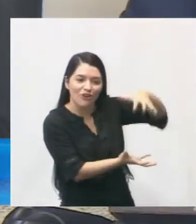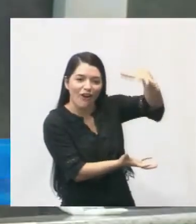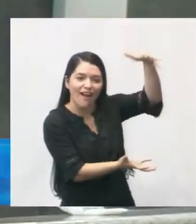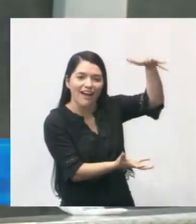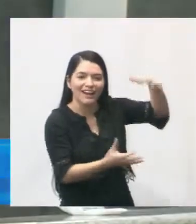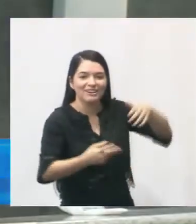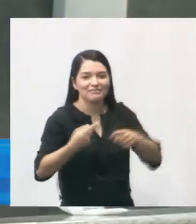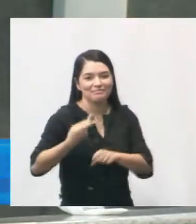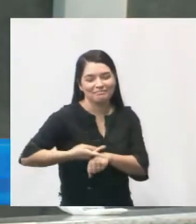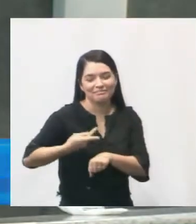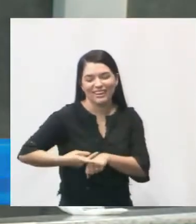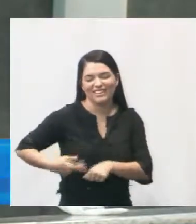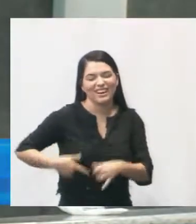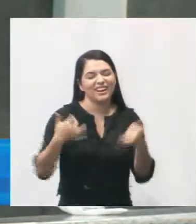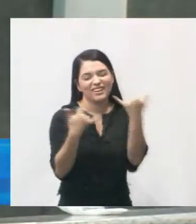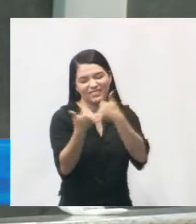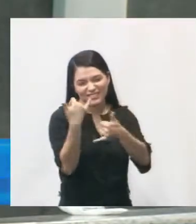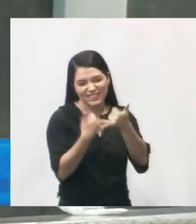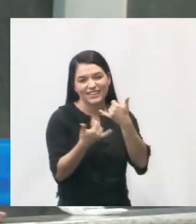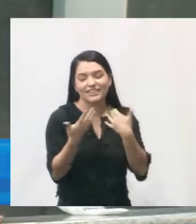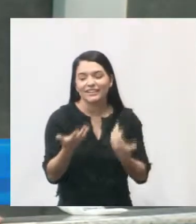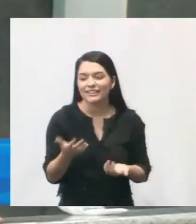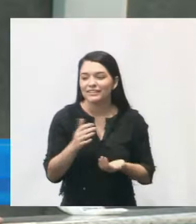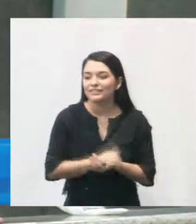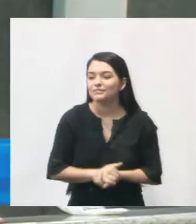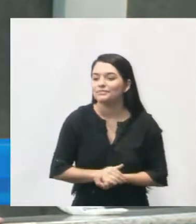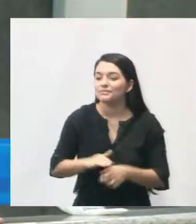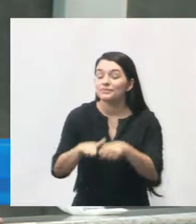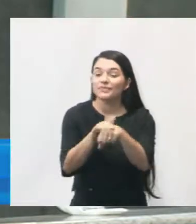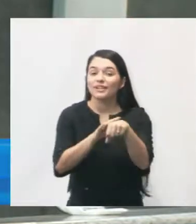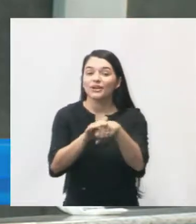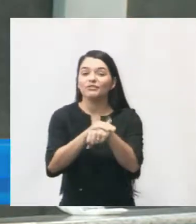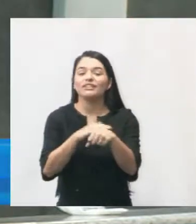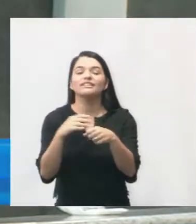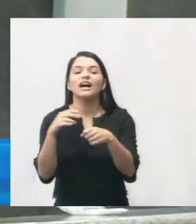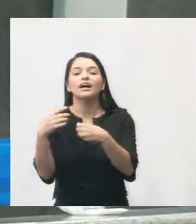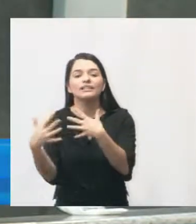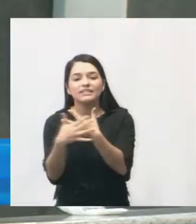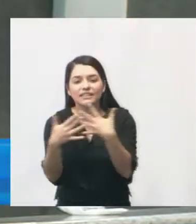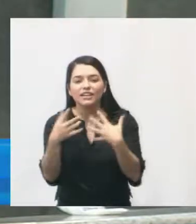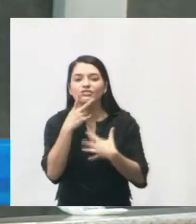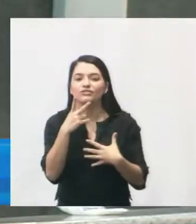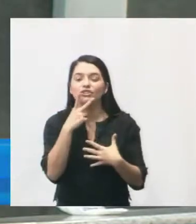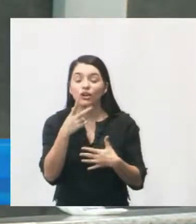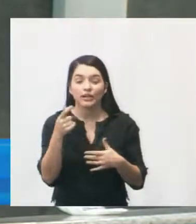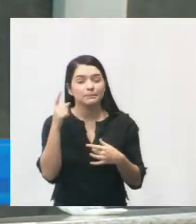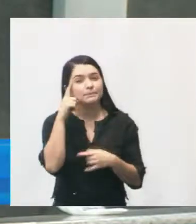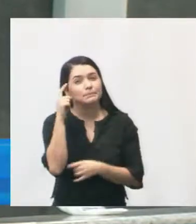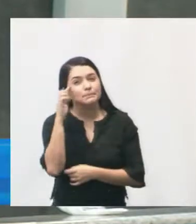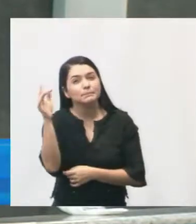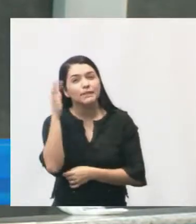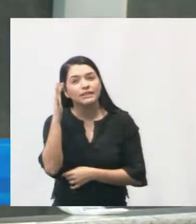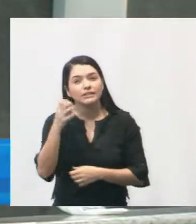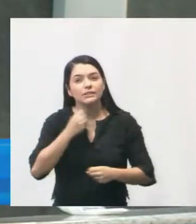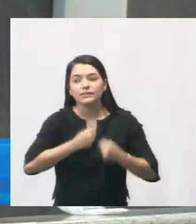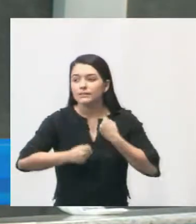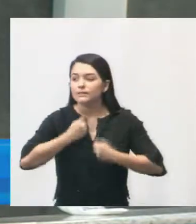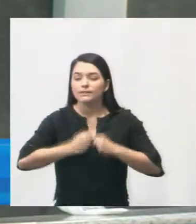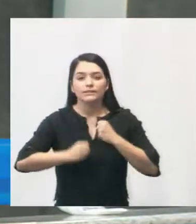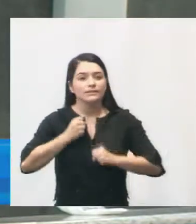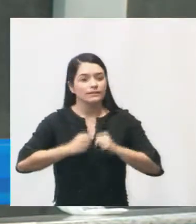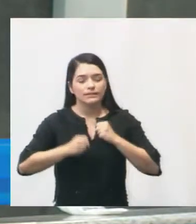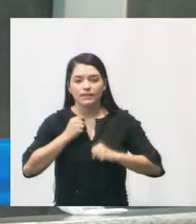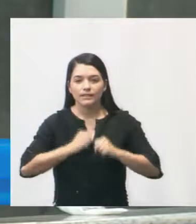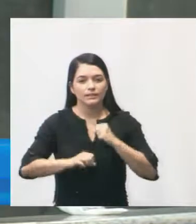Mas eu queria conversar com a cidade de Vitória, refletindo o anseio dos moradores do bairro Enseada do